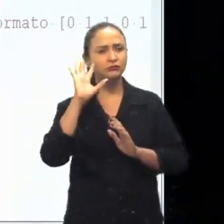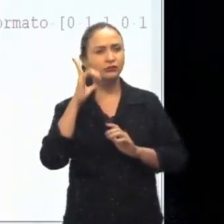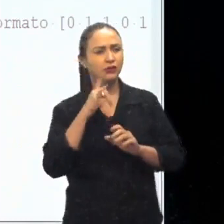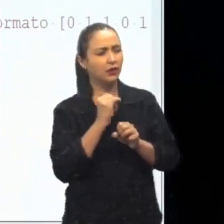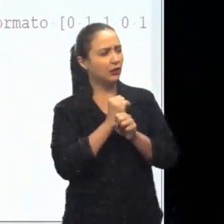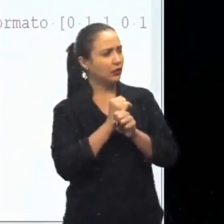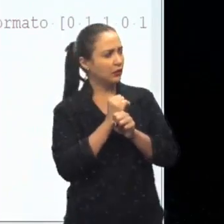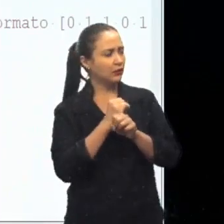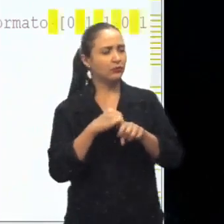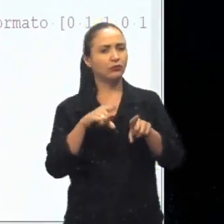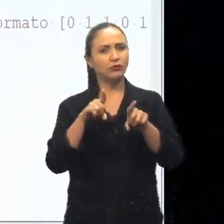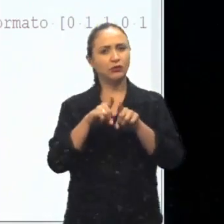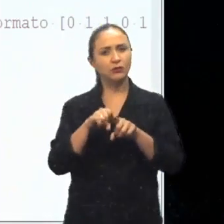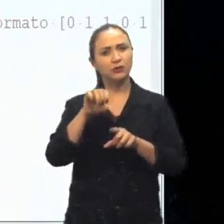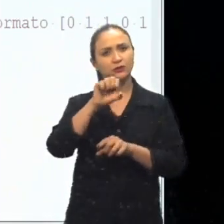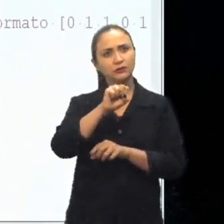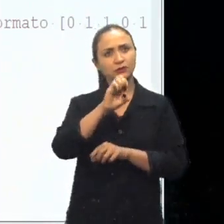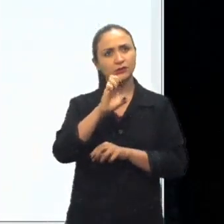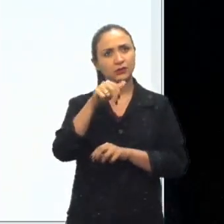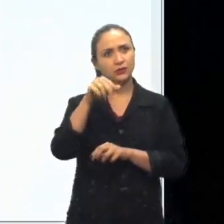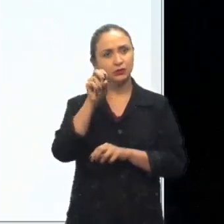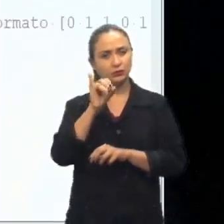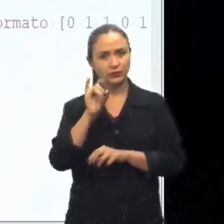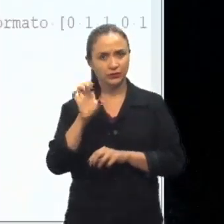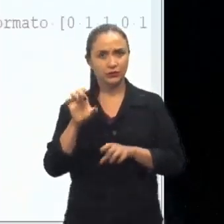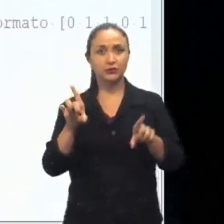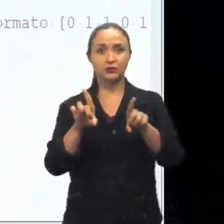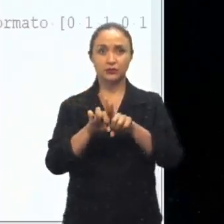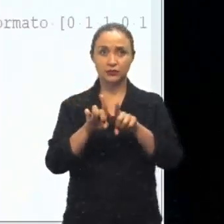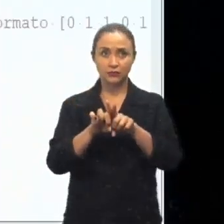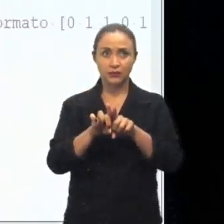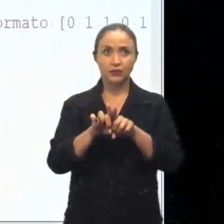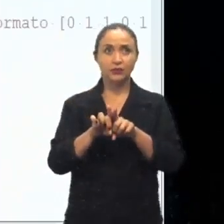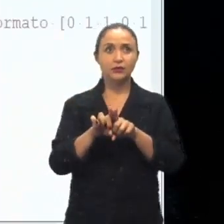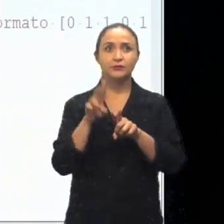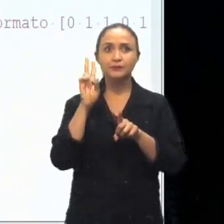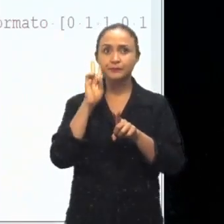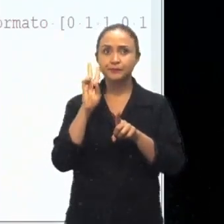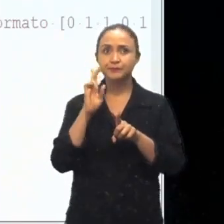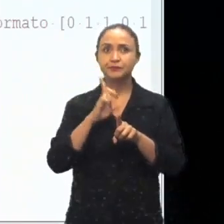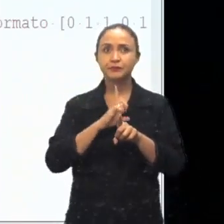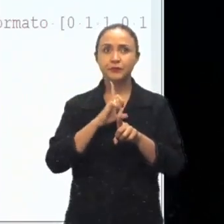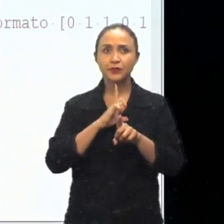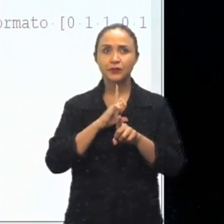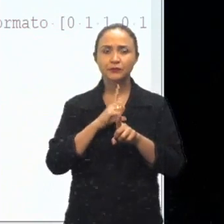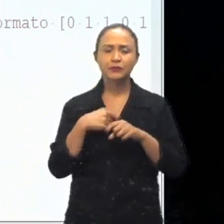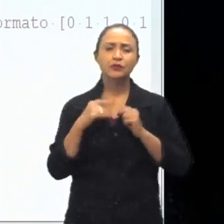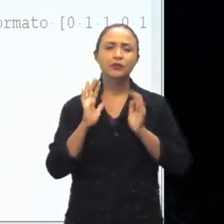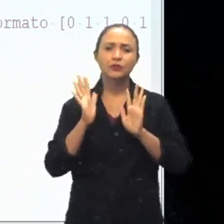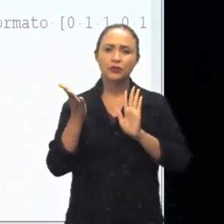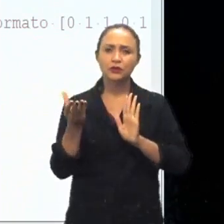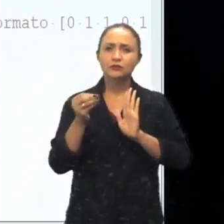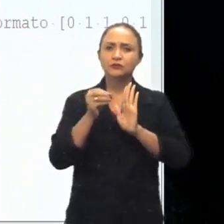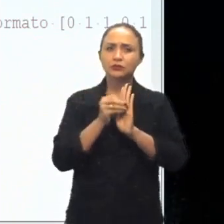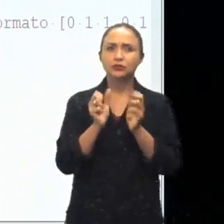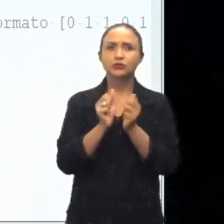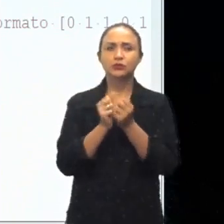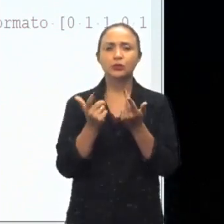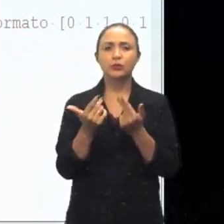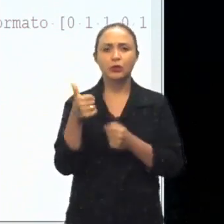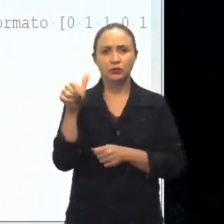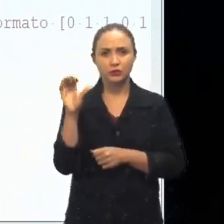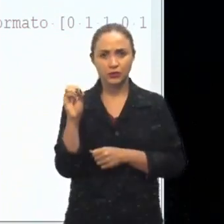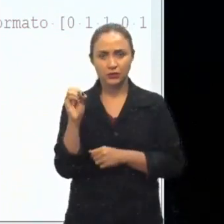de senoide, de portadora. Aqui onde a senoide é... Eu já vou colocar a senoide com amplitude igual a